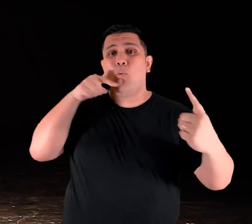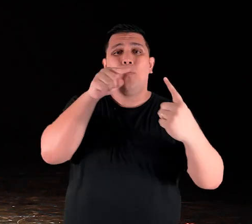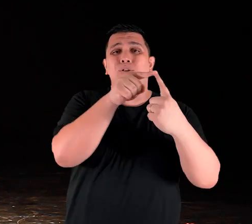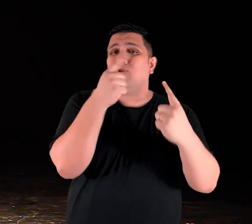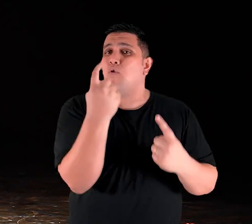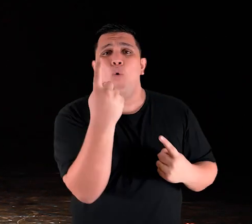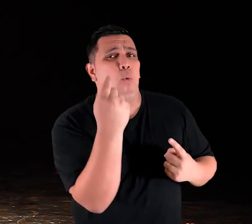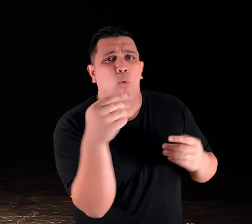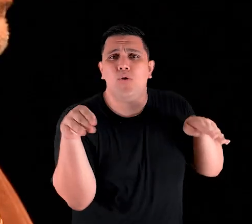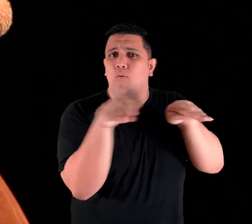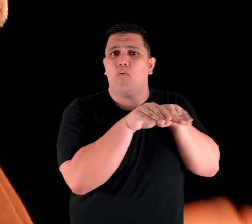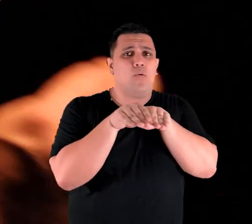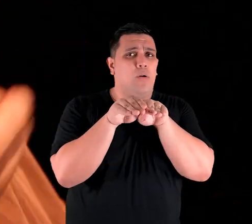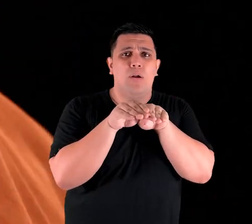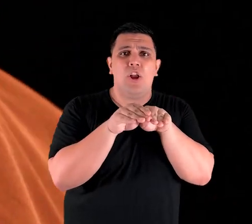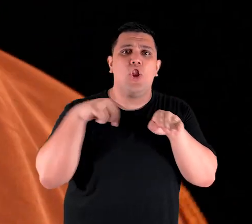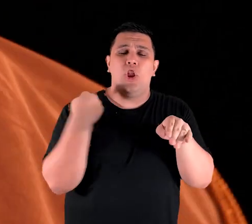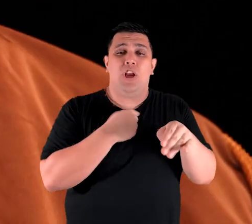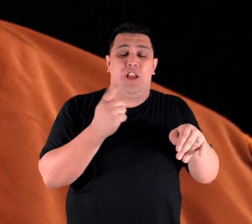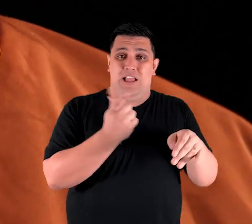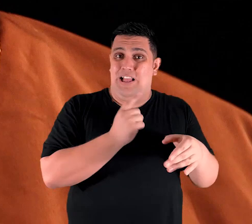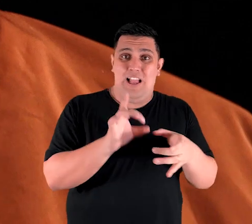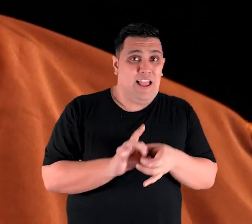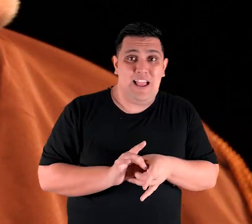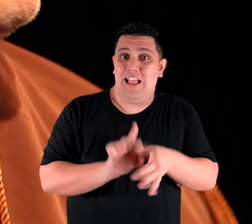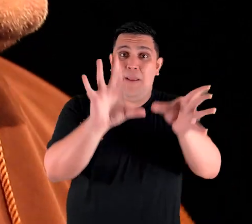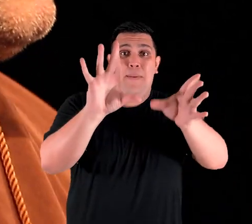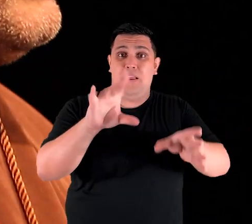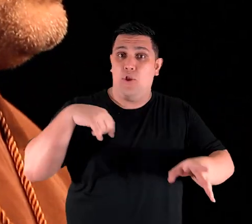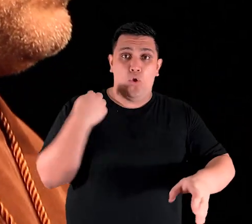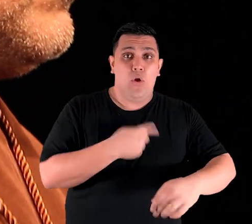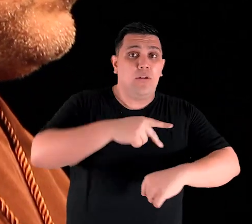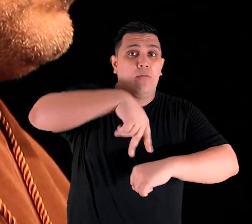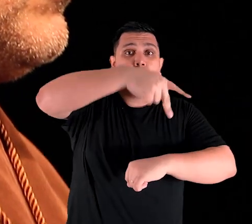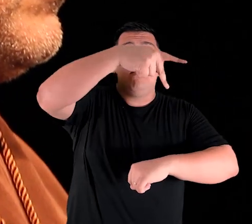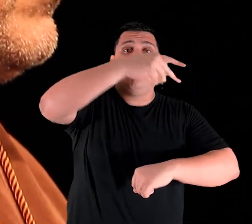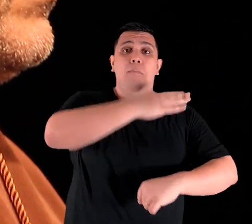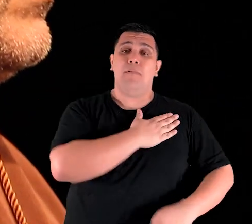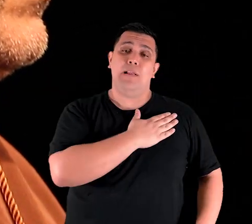único e comum: a liberdade da nossa nação.